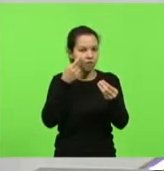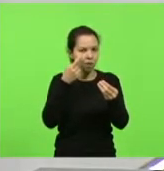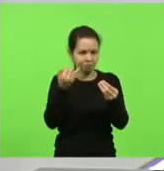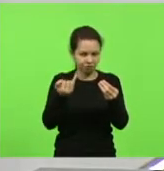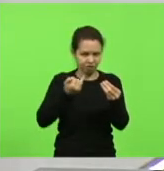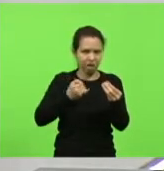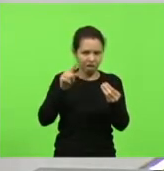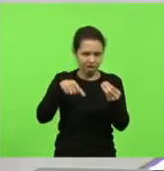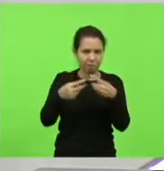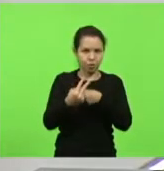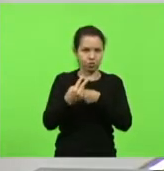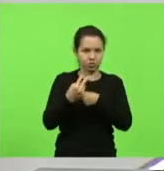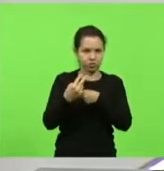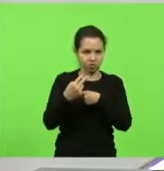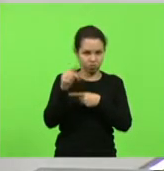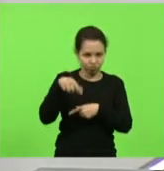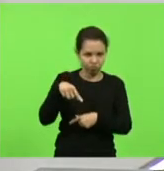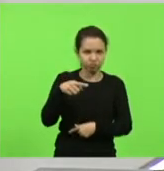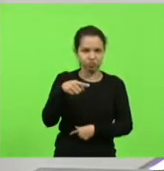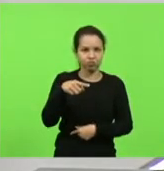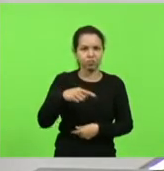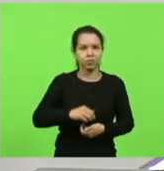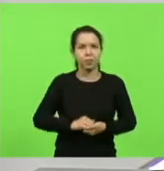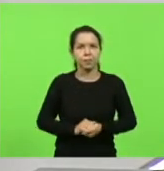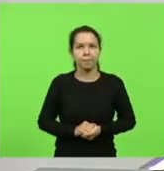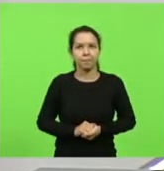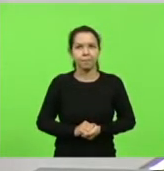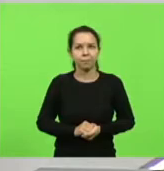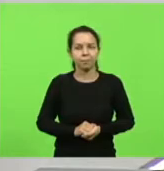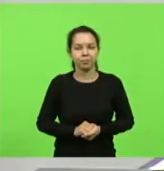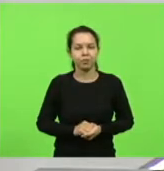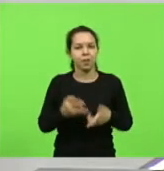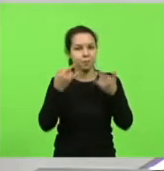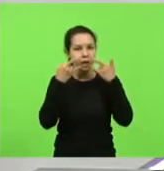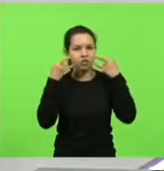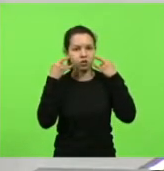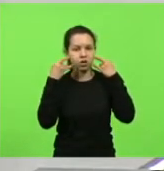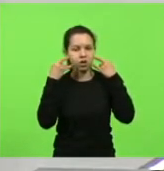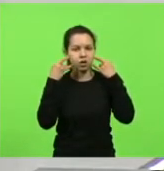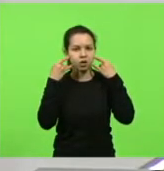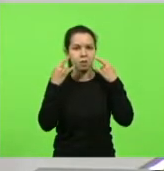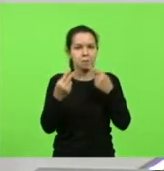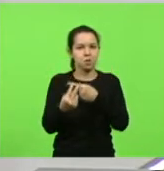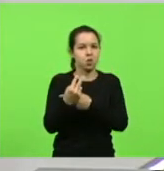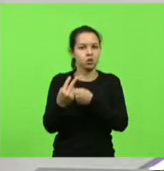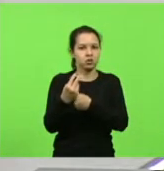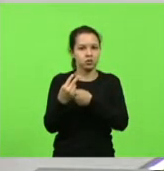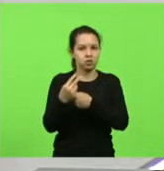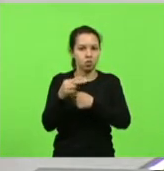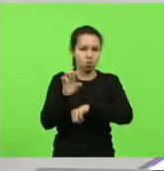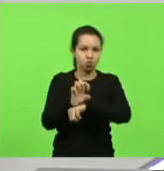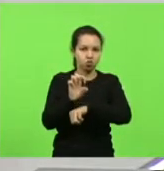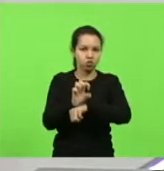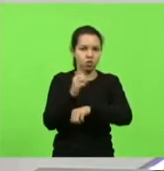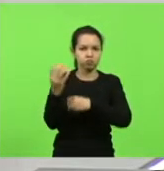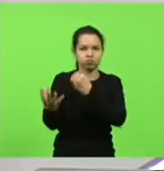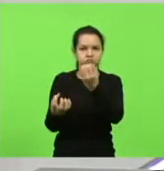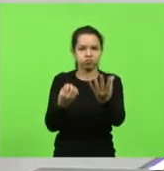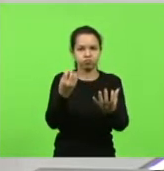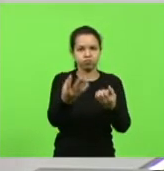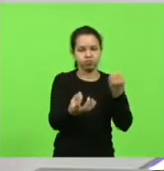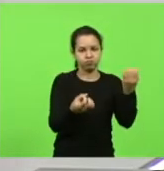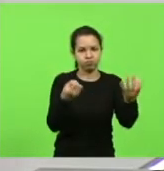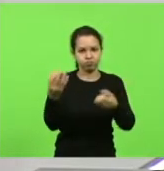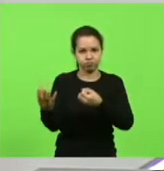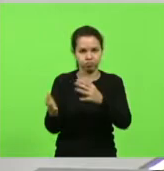equipamento de proteção. Máscaras de proteção que o Estado está fornecendo para